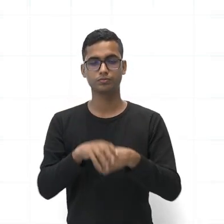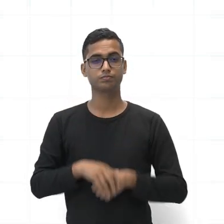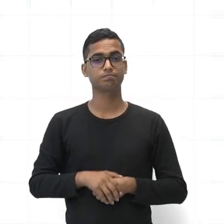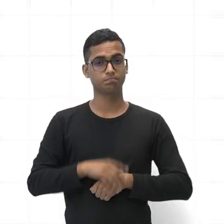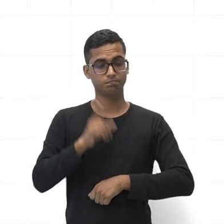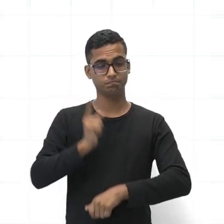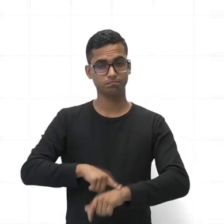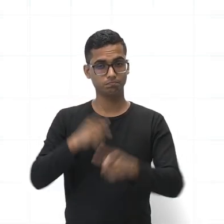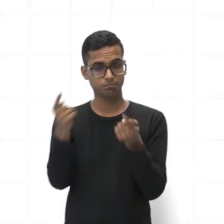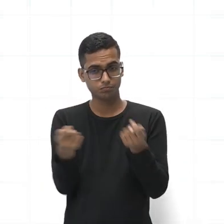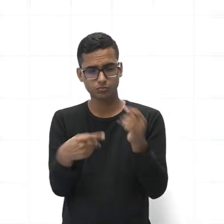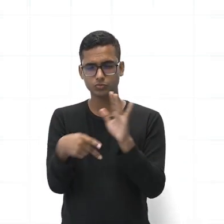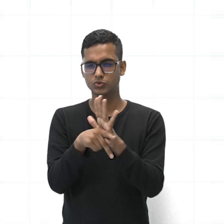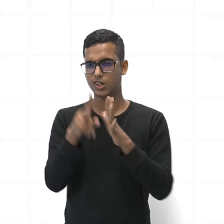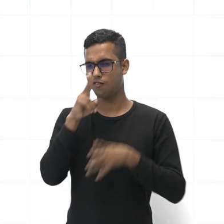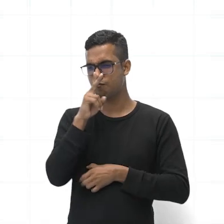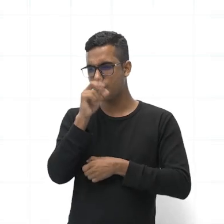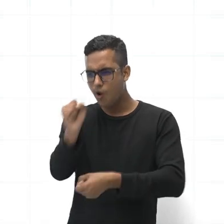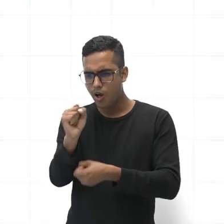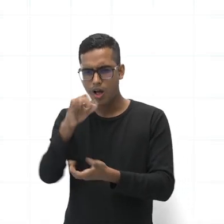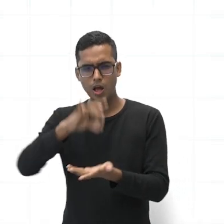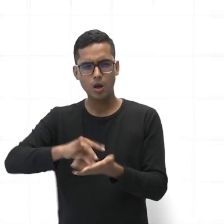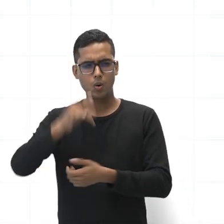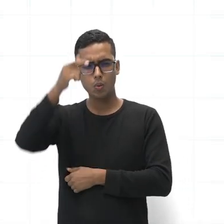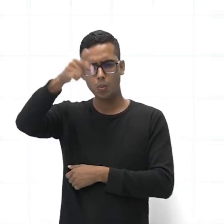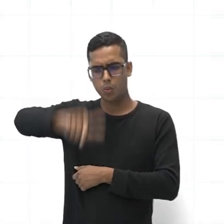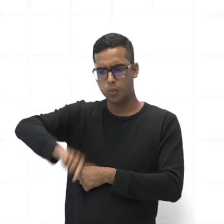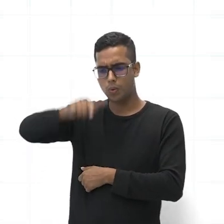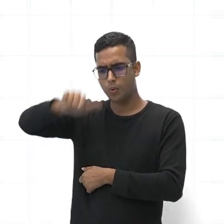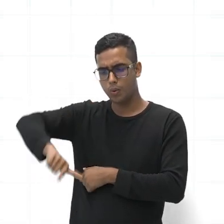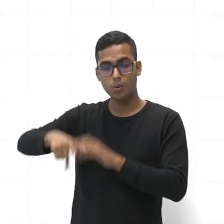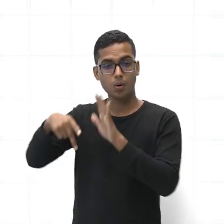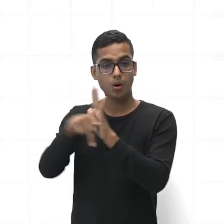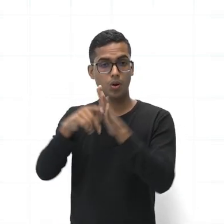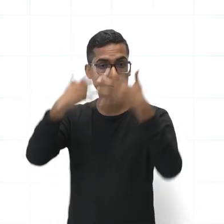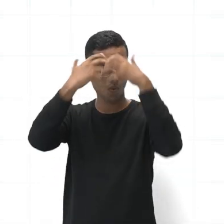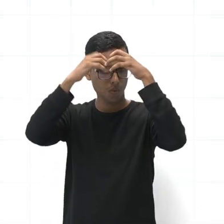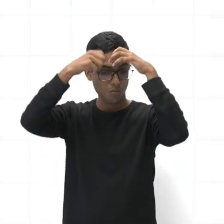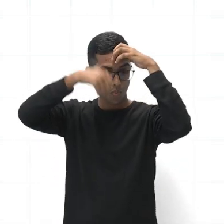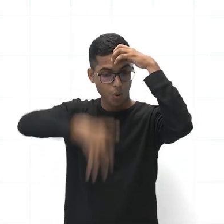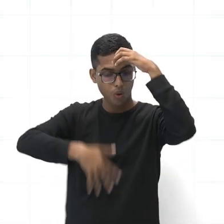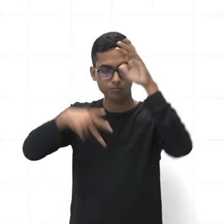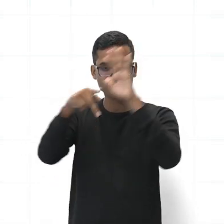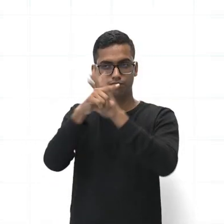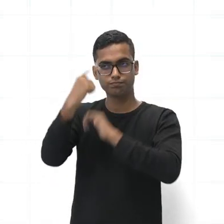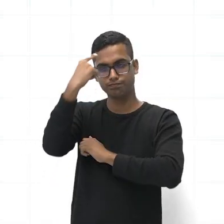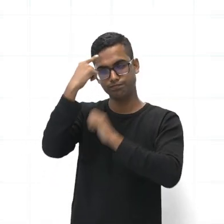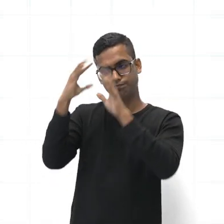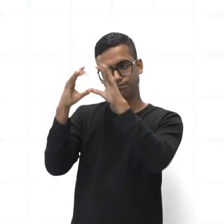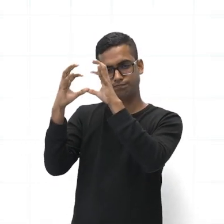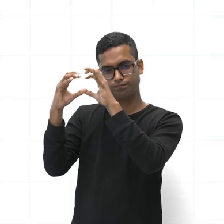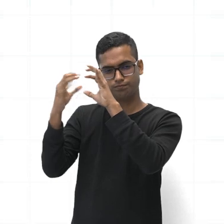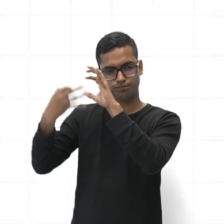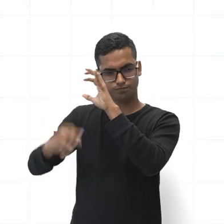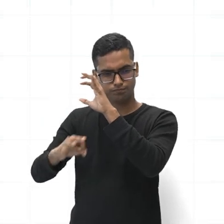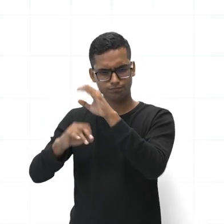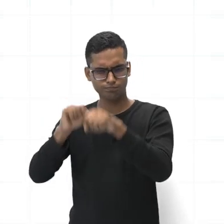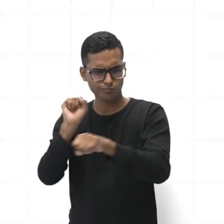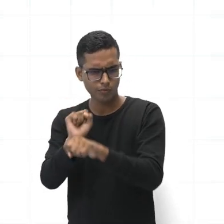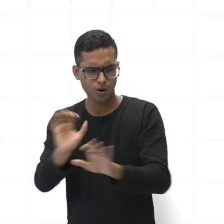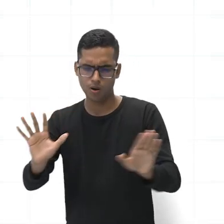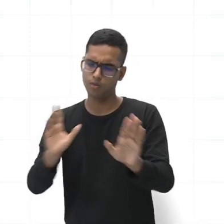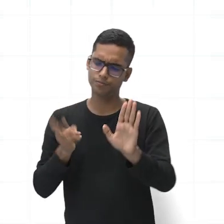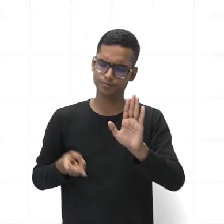e da frequência para o músculo é o cérebro, tá? Isso aí é um outro exemplo. Mas não para por aí, nós temos